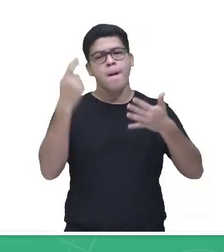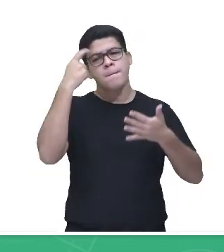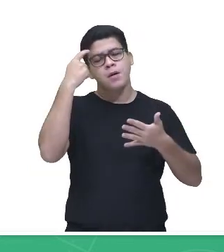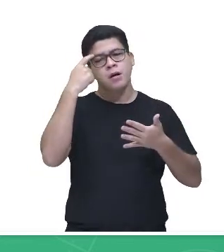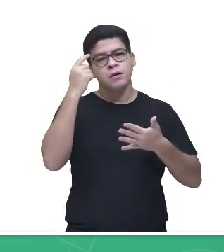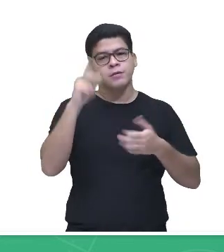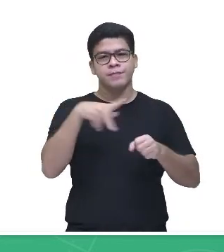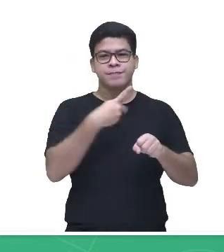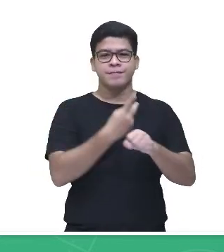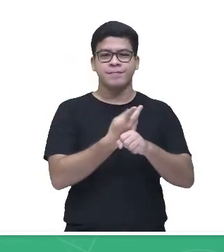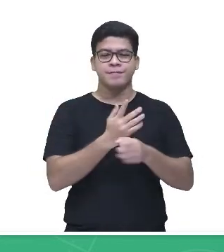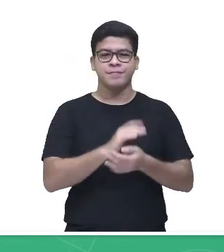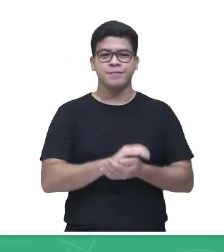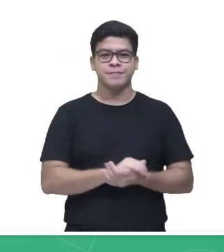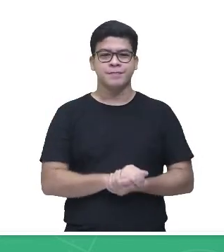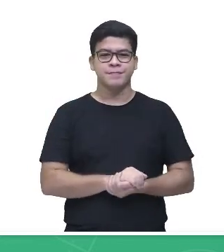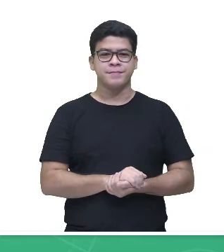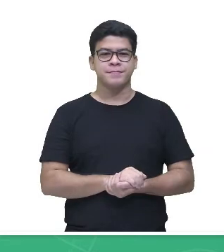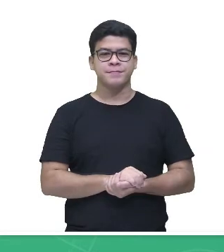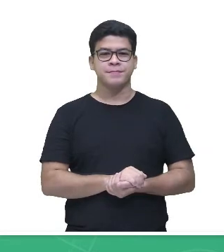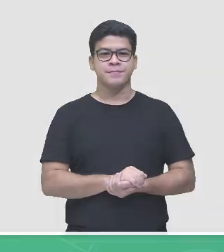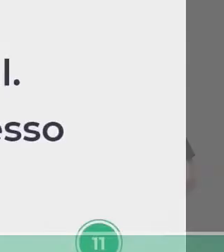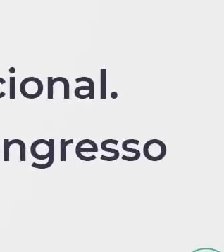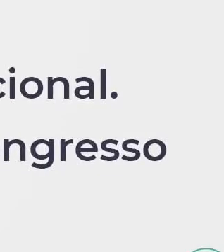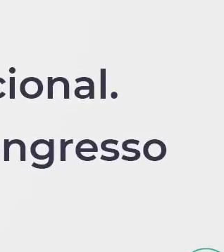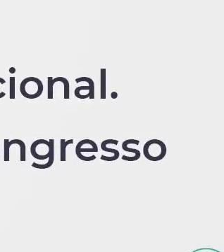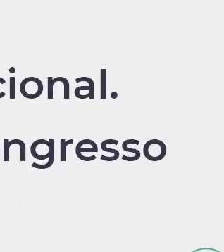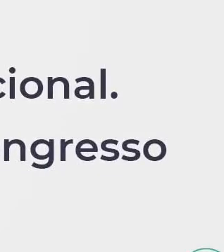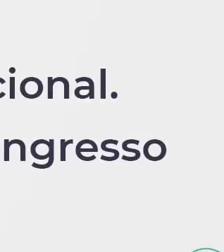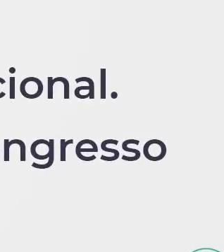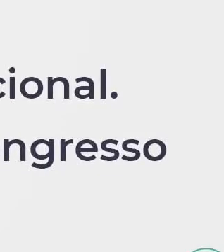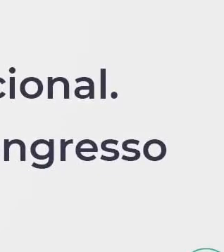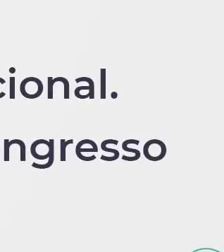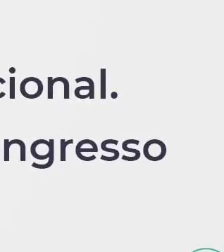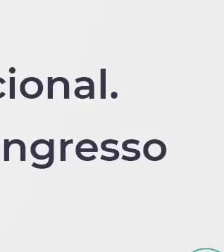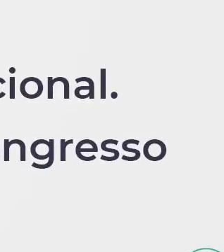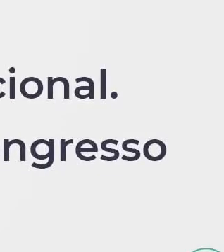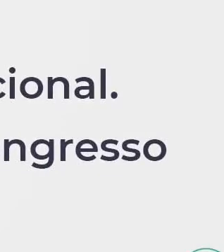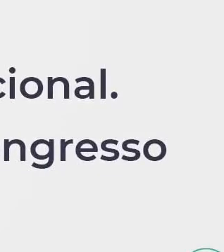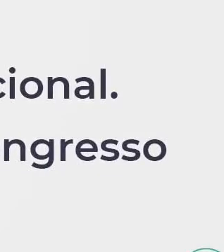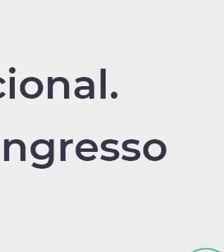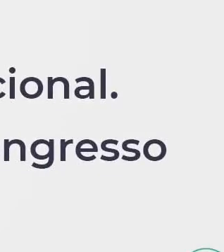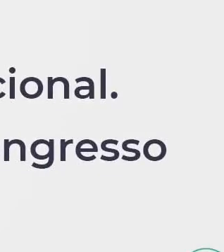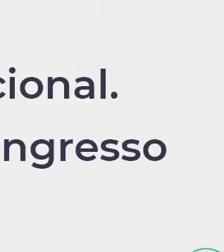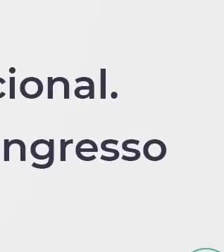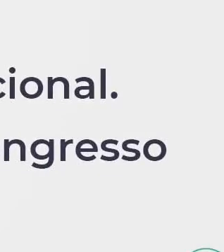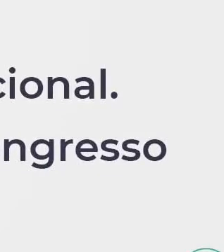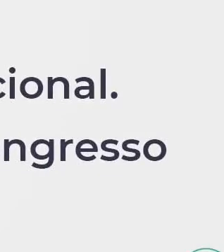daqui a pouco.